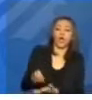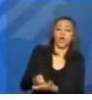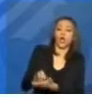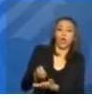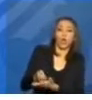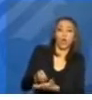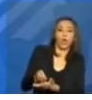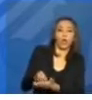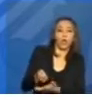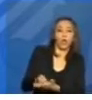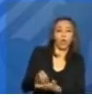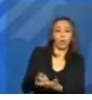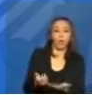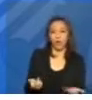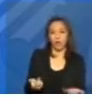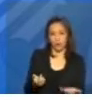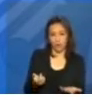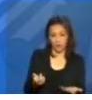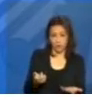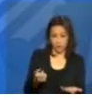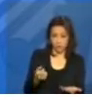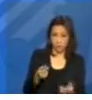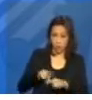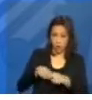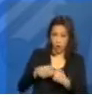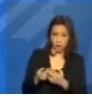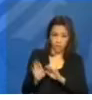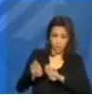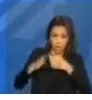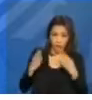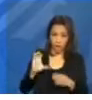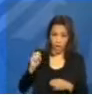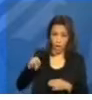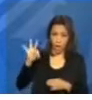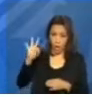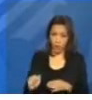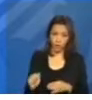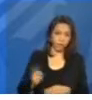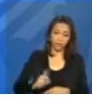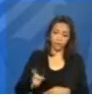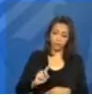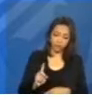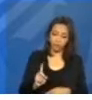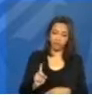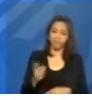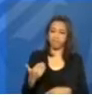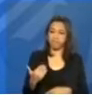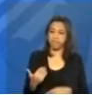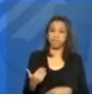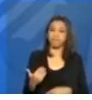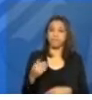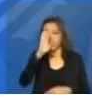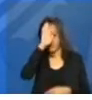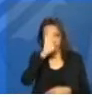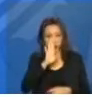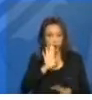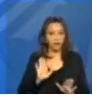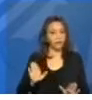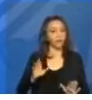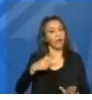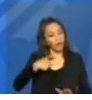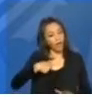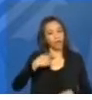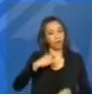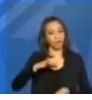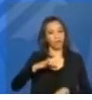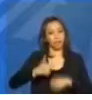de absolutamente nenhuma dessas contas. Não será um movimento de 3 meses. É algo estratégico